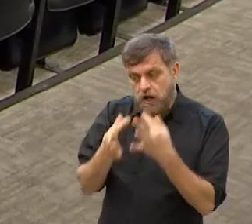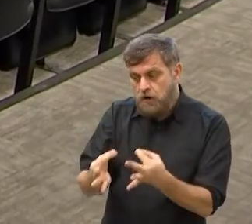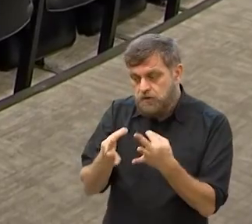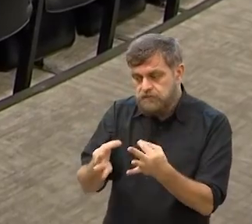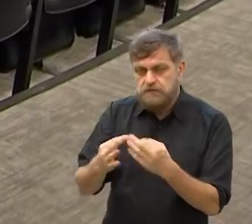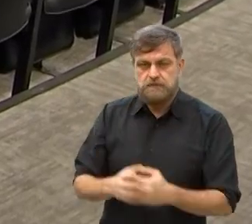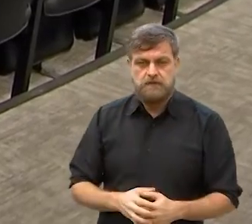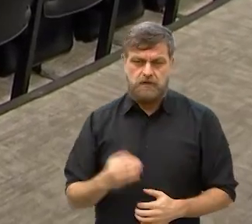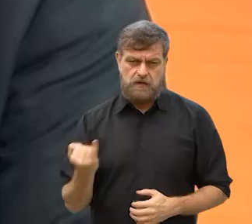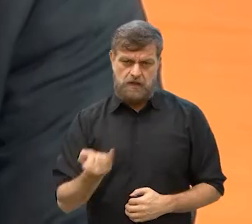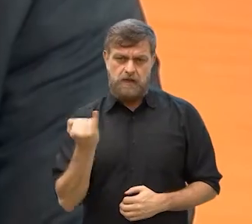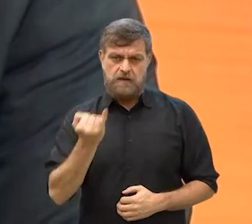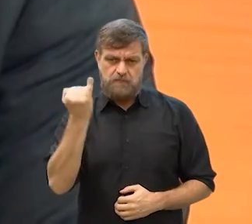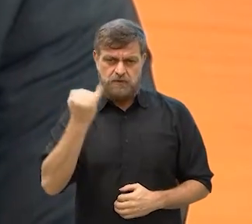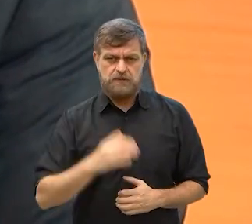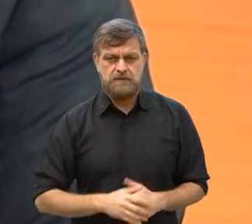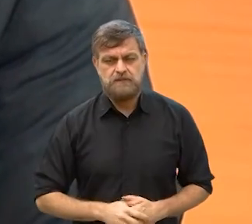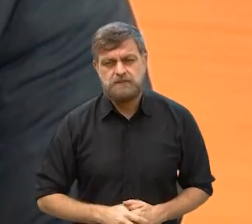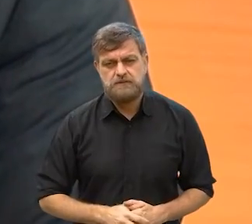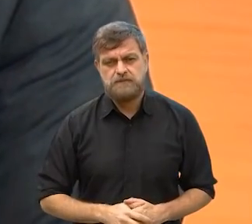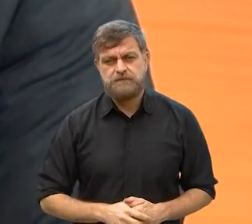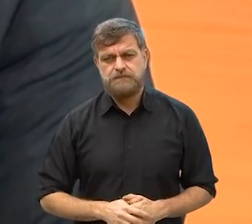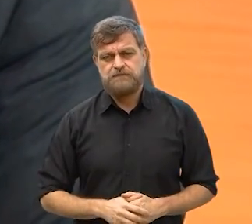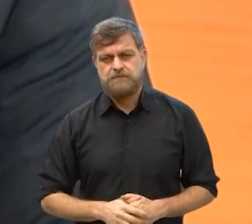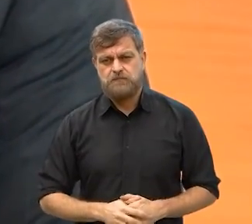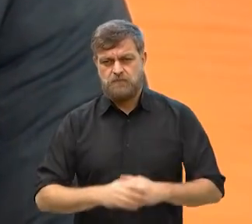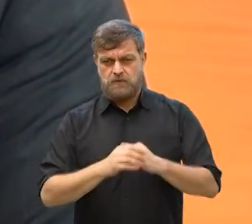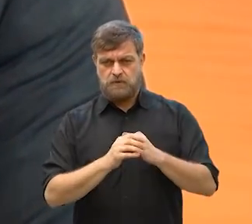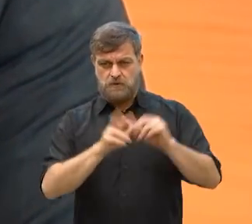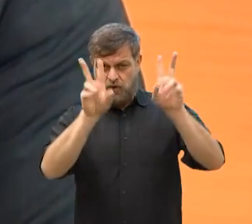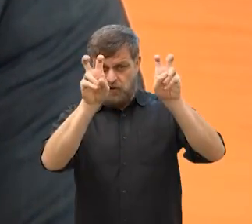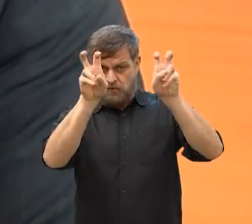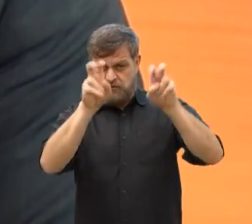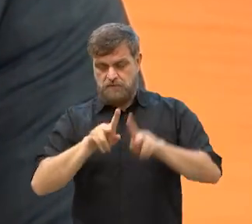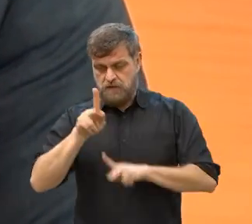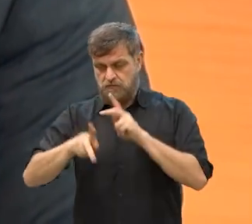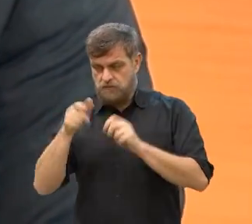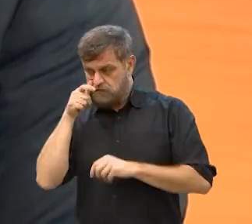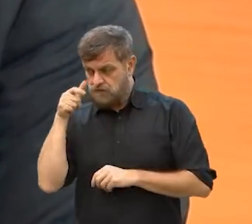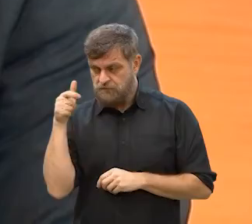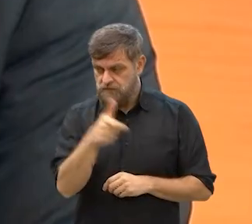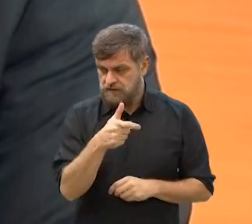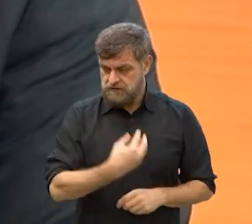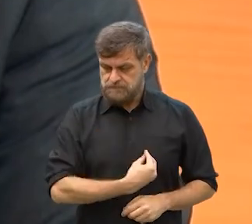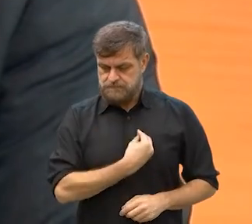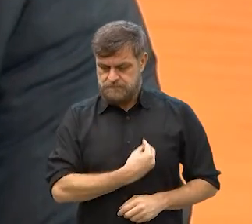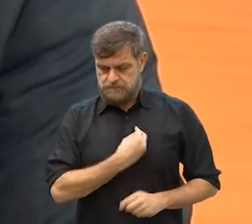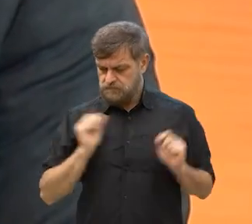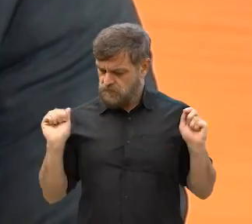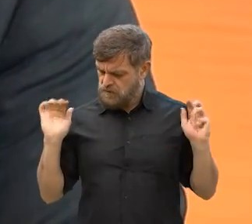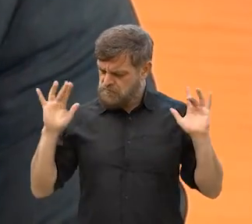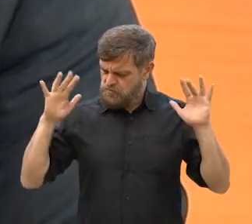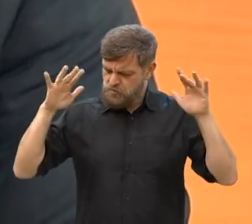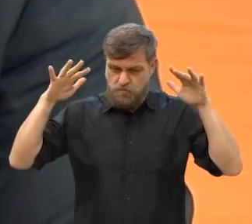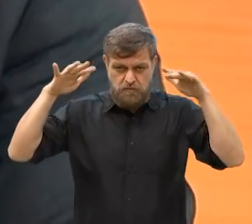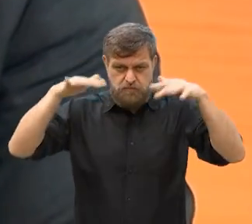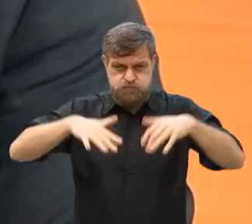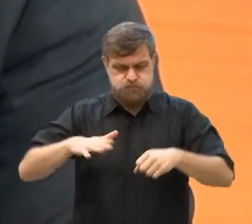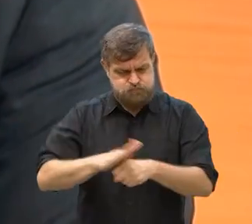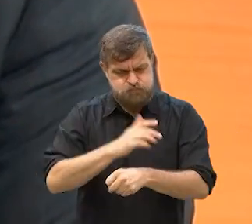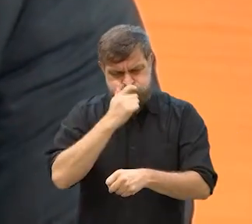venha, claro, nos assuntos de interesse, ela venha e